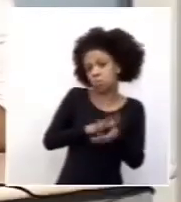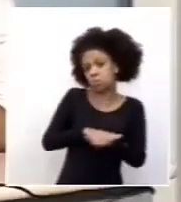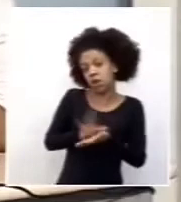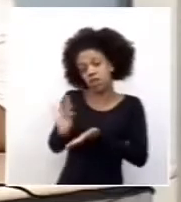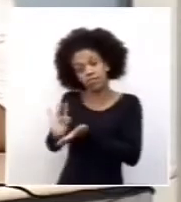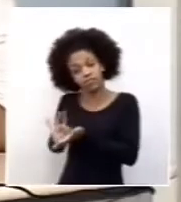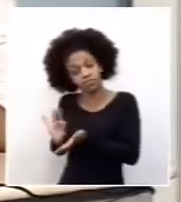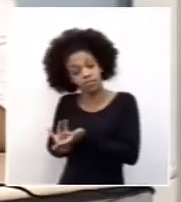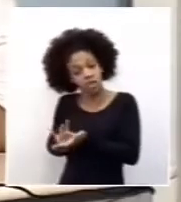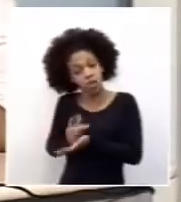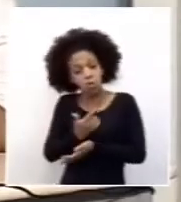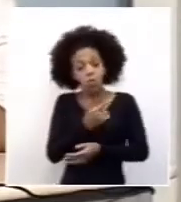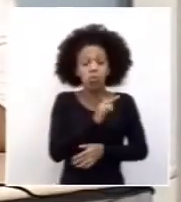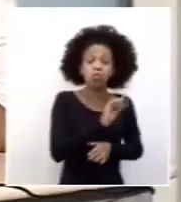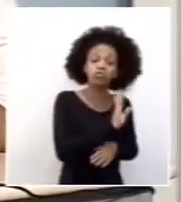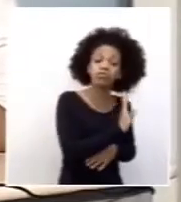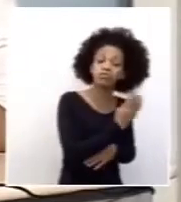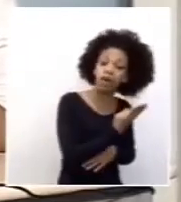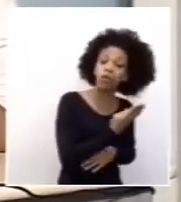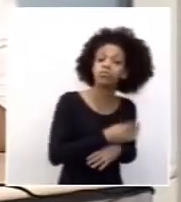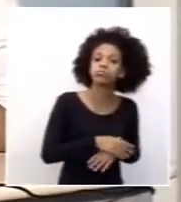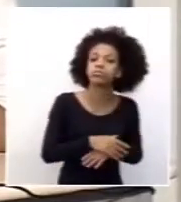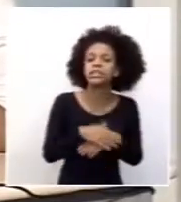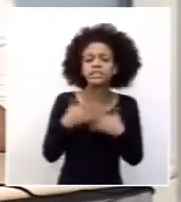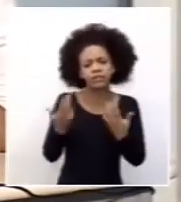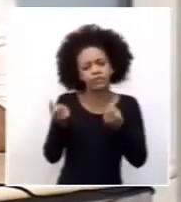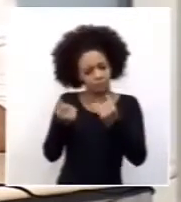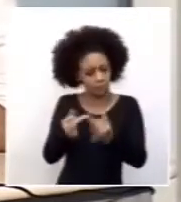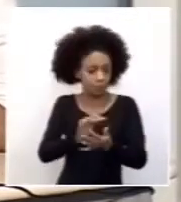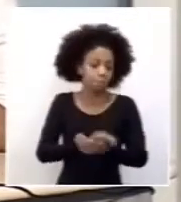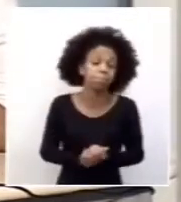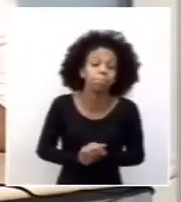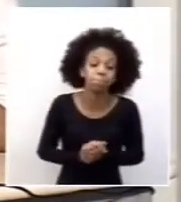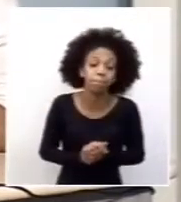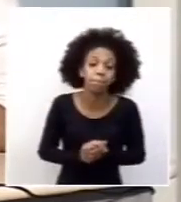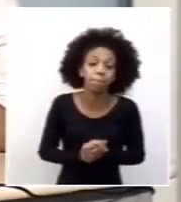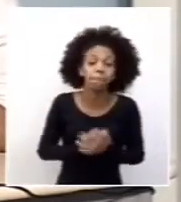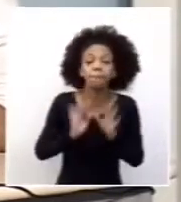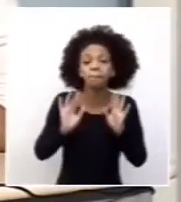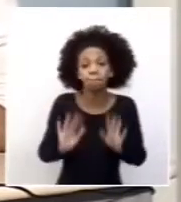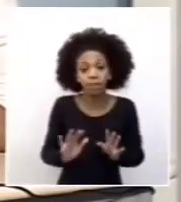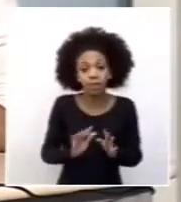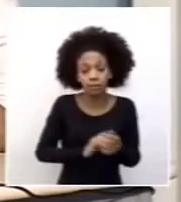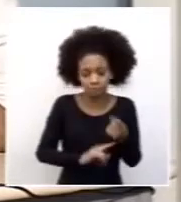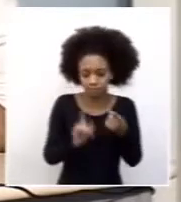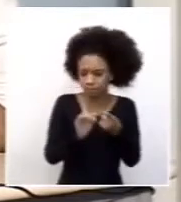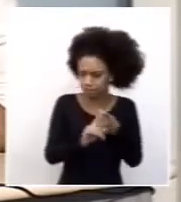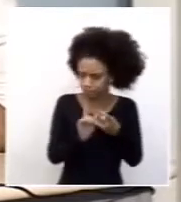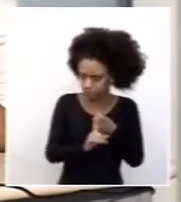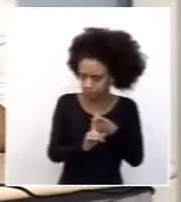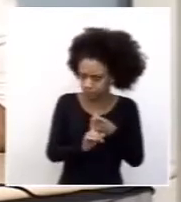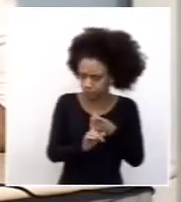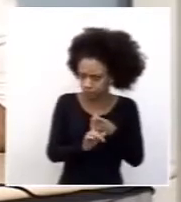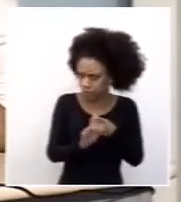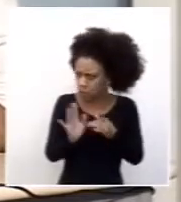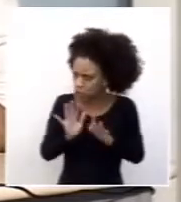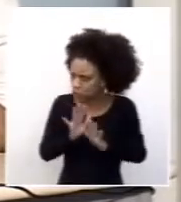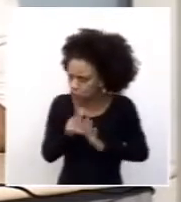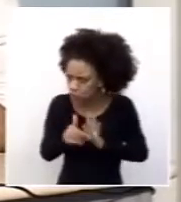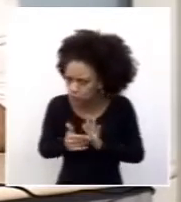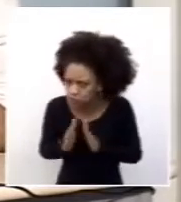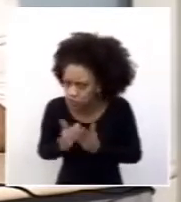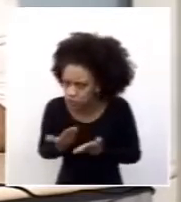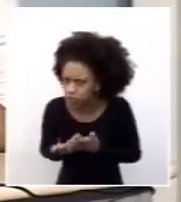outros falam falso. Então, para a gente poder retomar aqui, né? A primeira afirmação dizia: todas as escolas querem